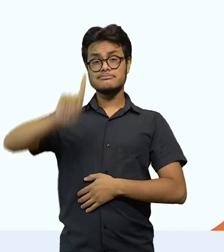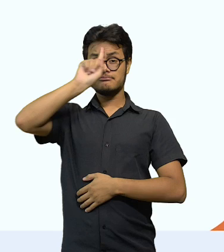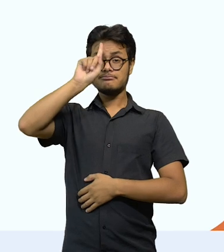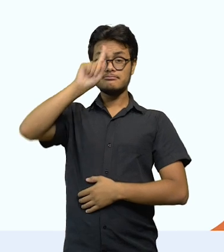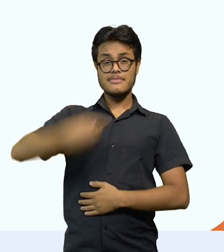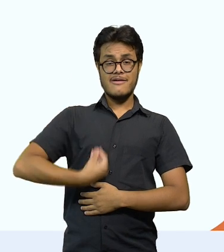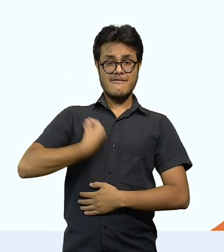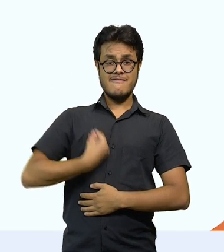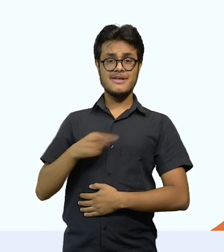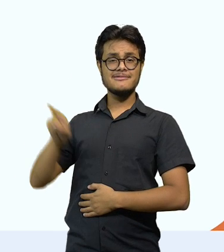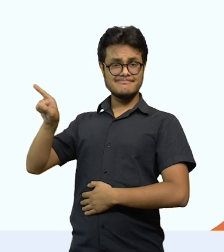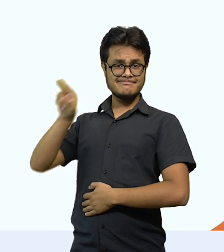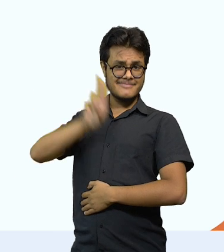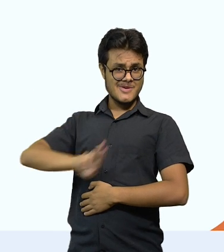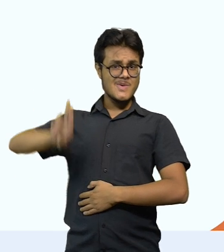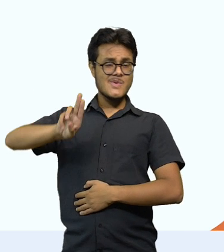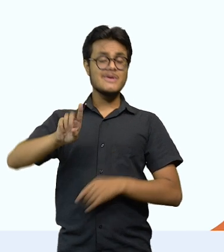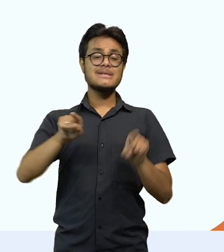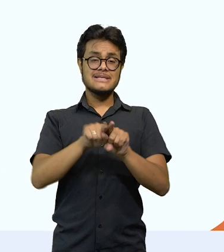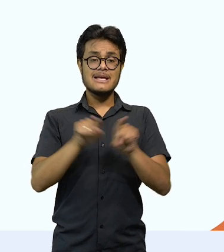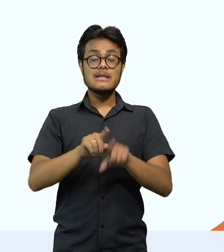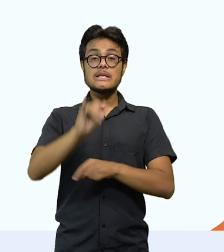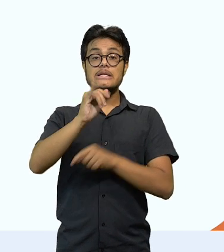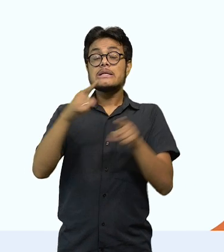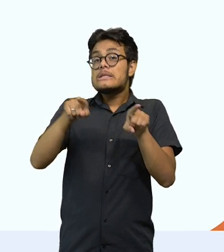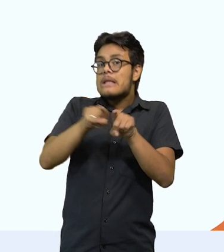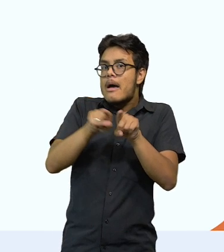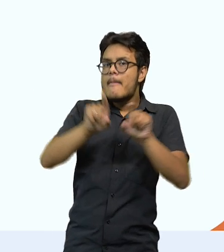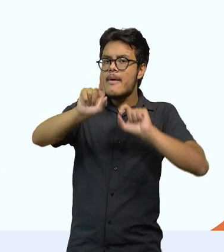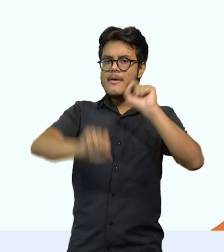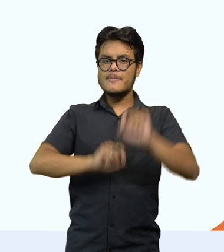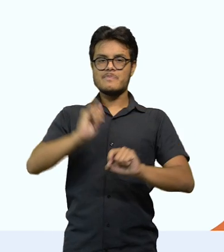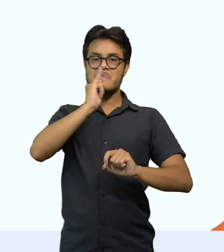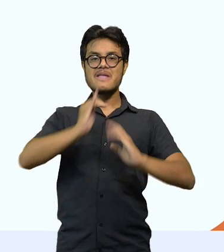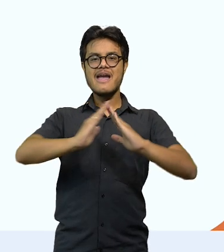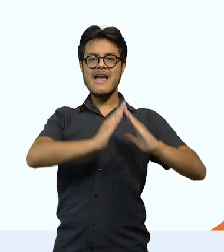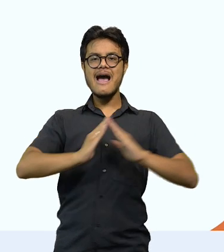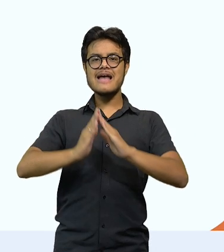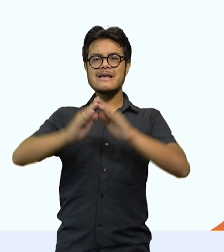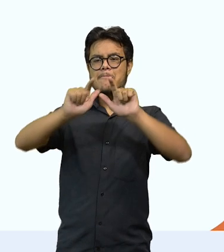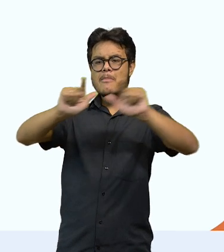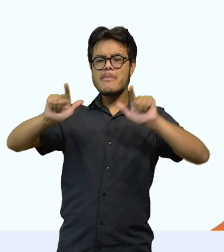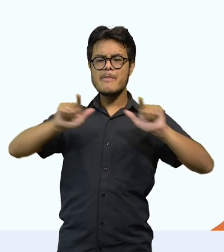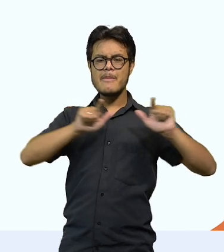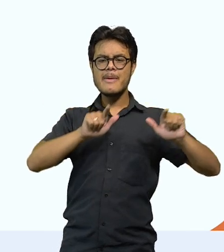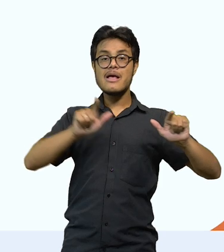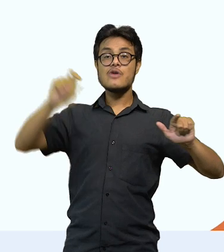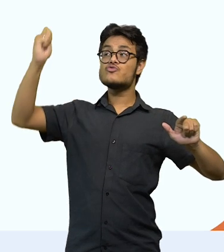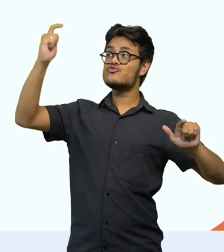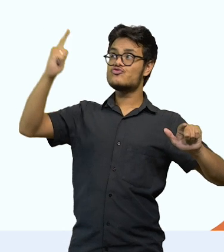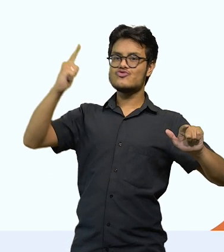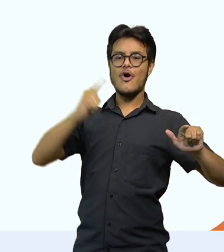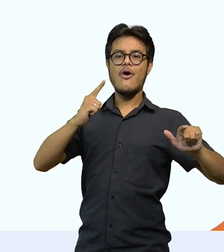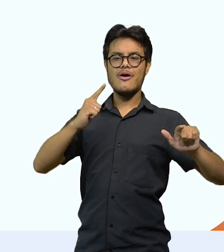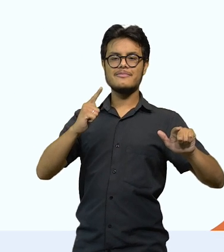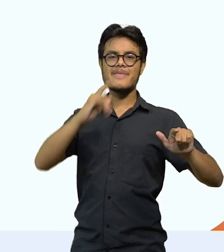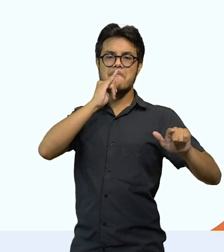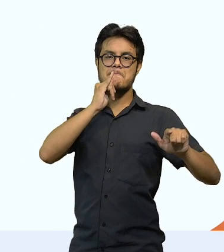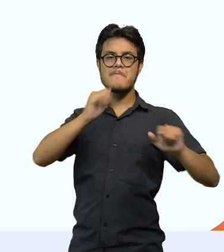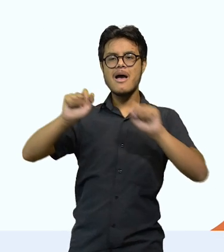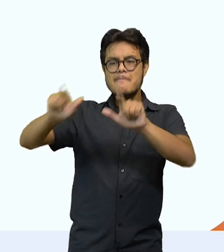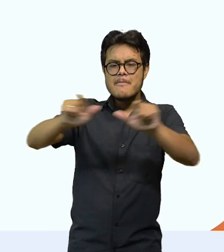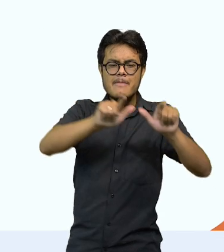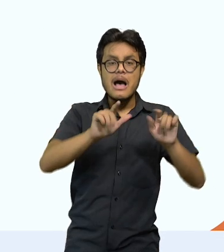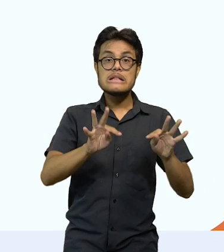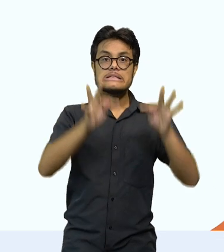dia. A gente também converte energia elétrica através de geradores solar, através da célula fotovoltaica.